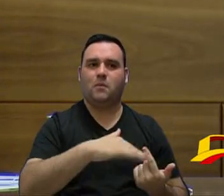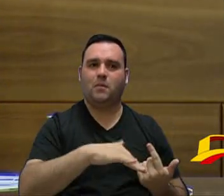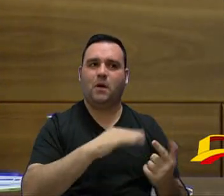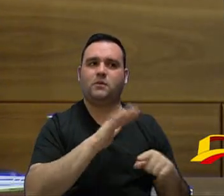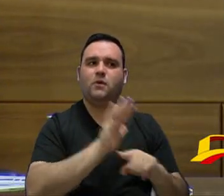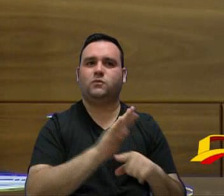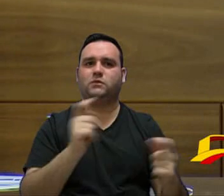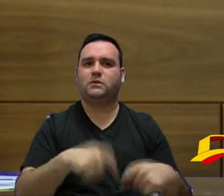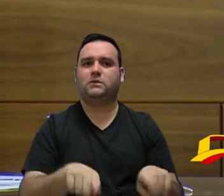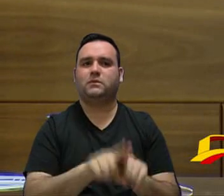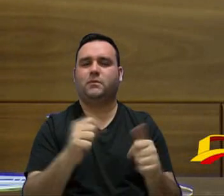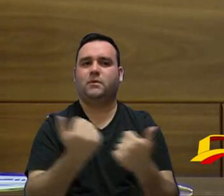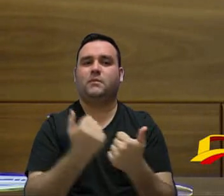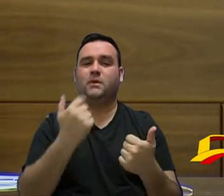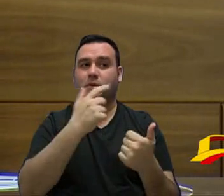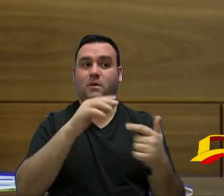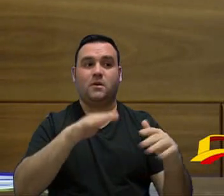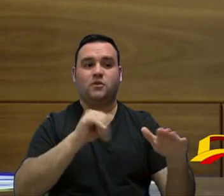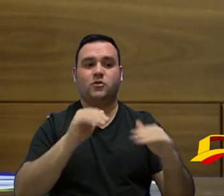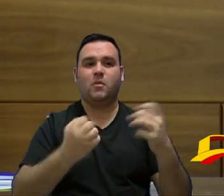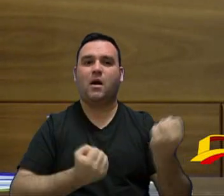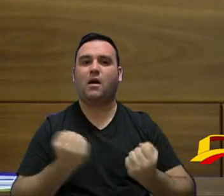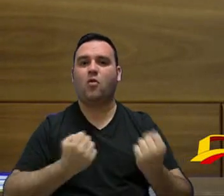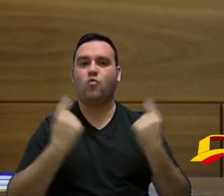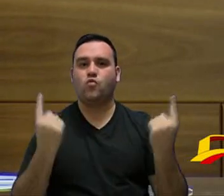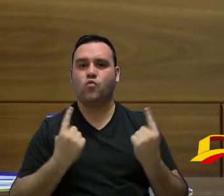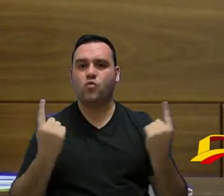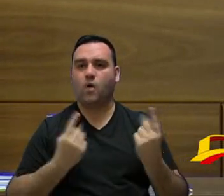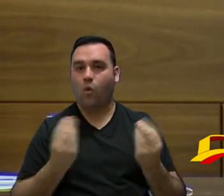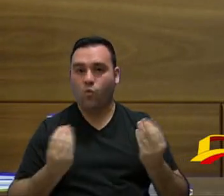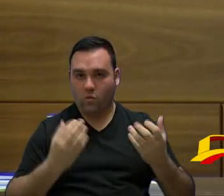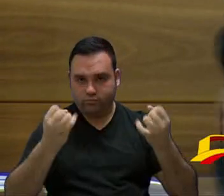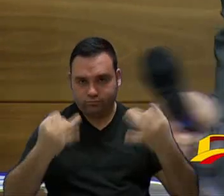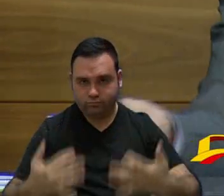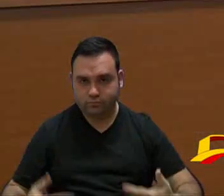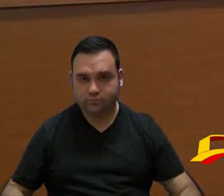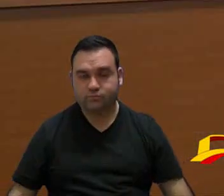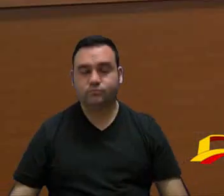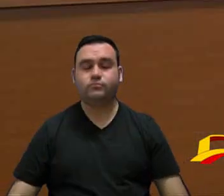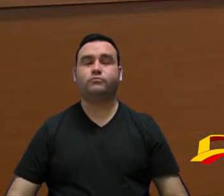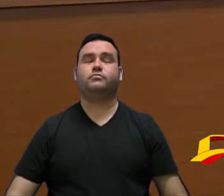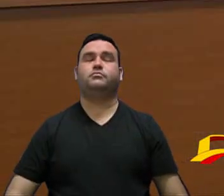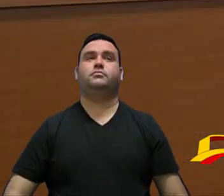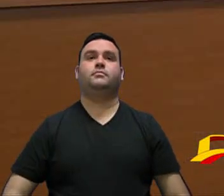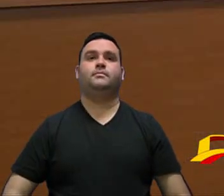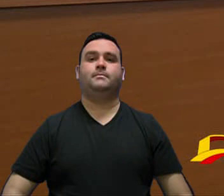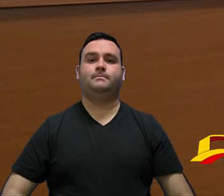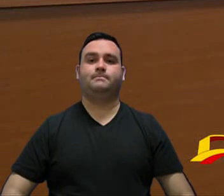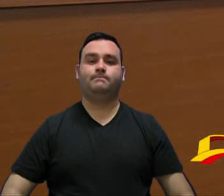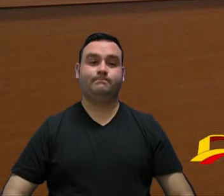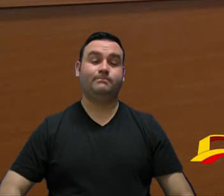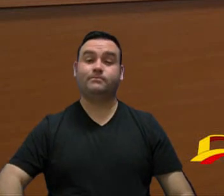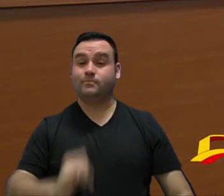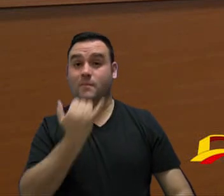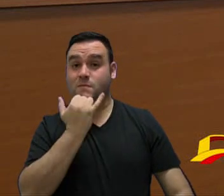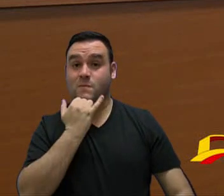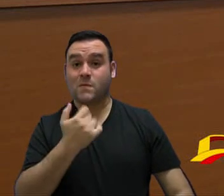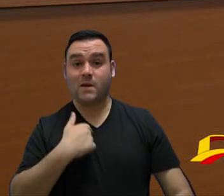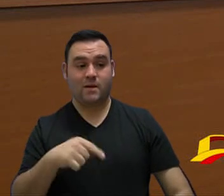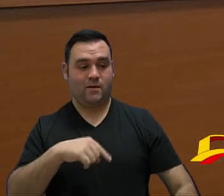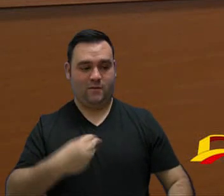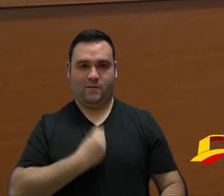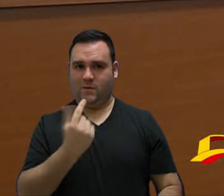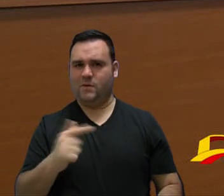colaborar um pouco aline com relação a dispensa na construção das ambulâncias tudo bem oi desculpa eu não